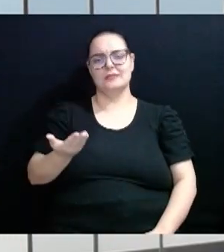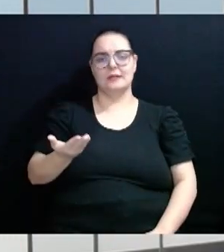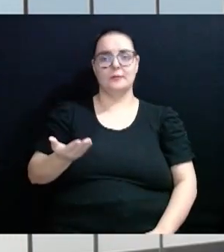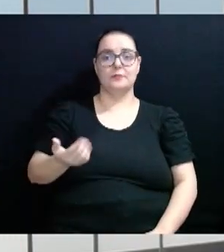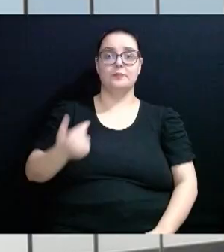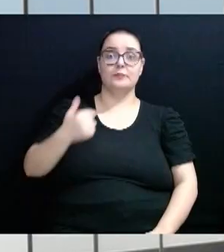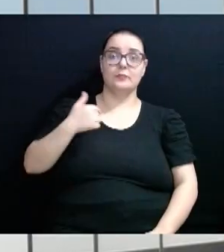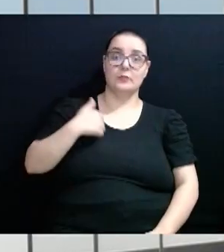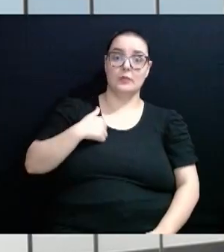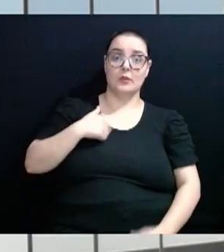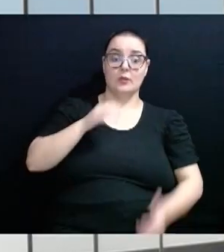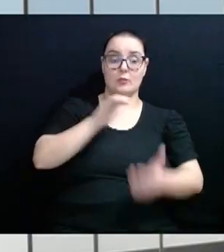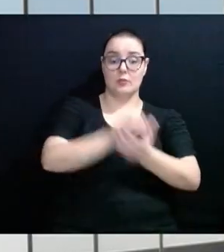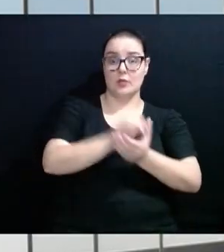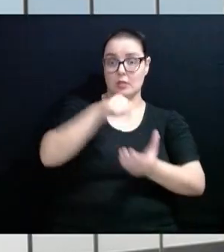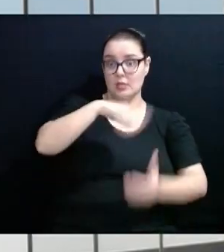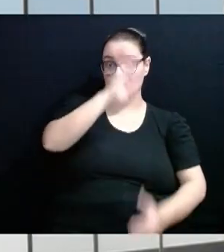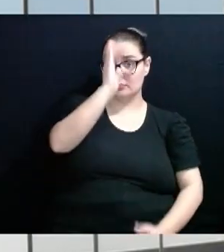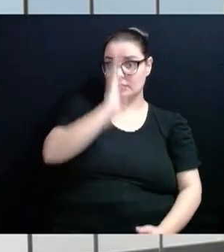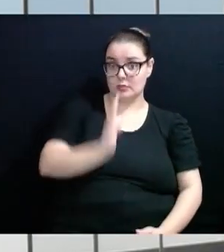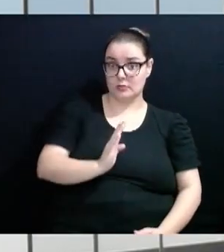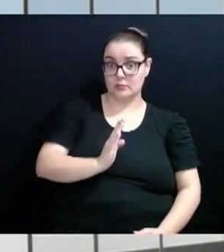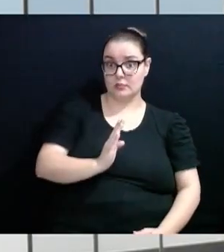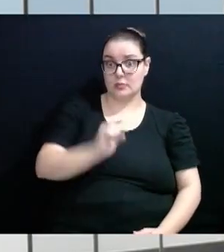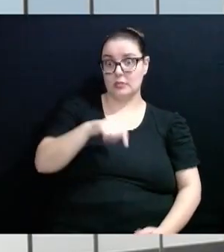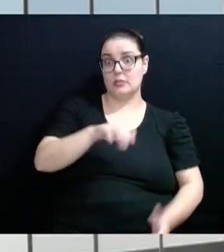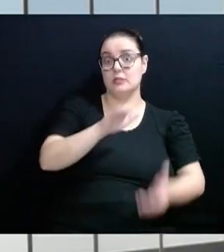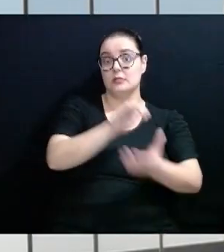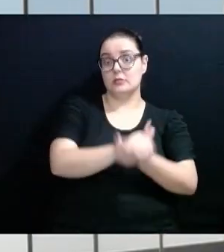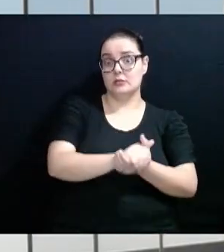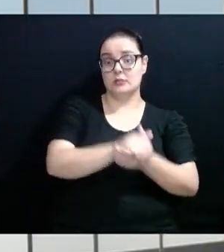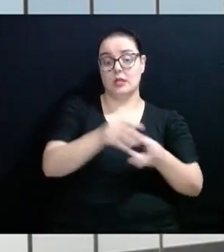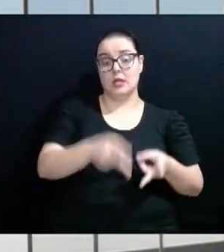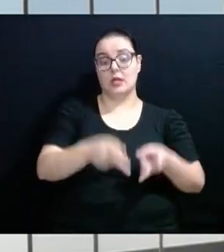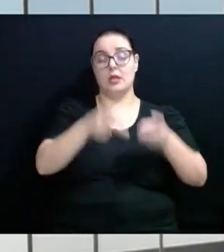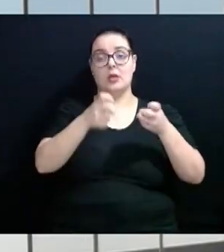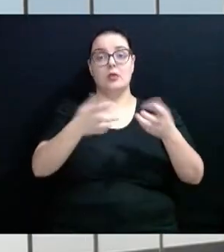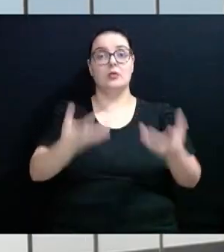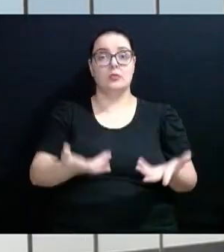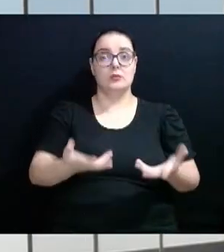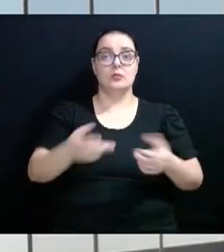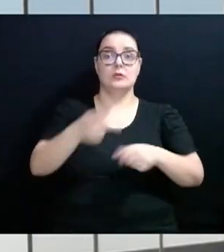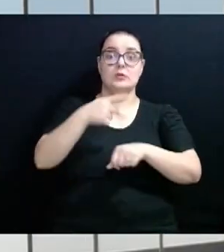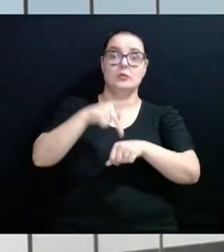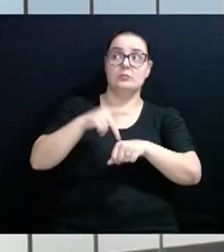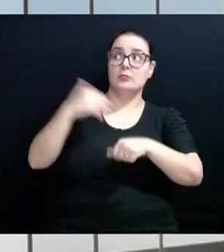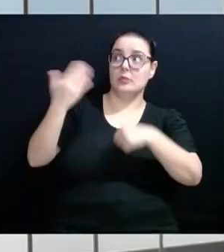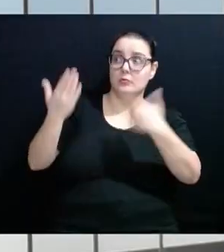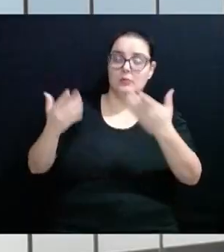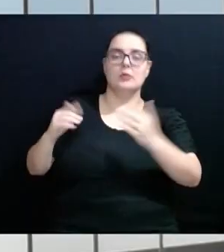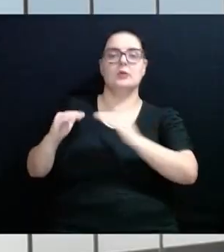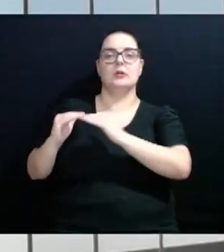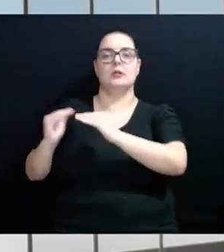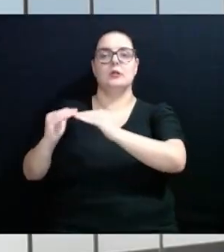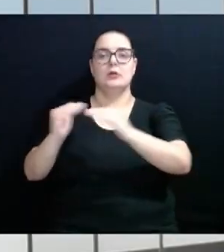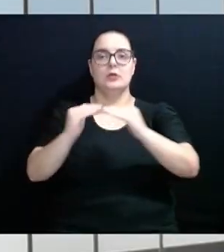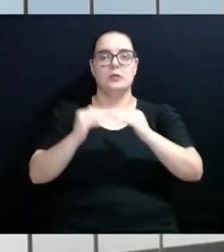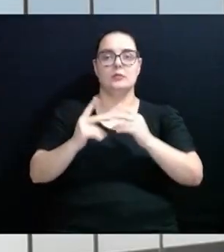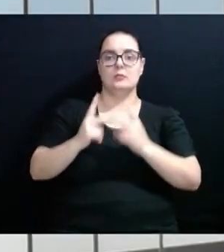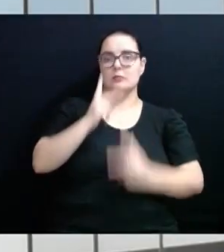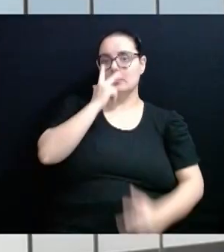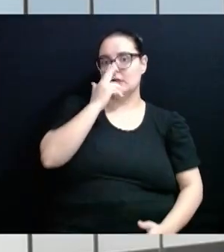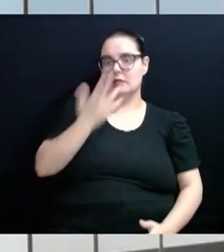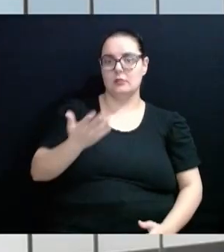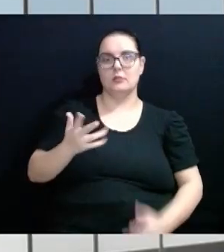no Brasil, né, e esse casamento é reconhecido em países que têm tratados semelhantes, da mesma maneira que